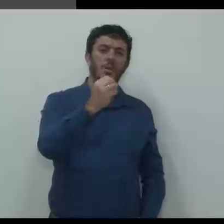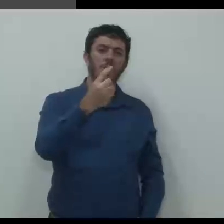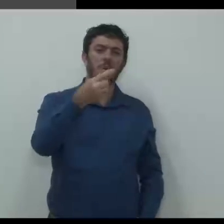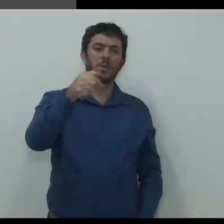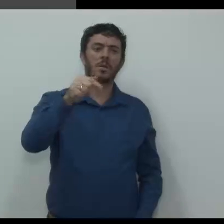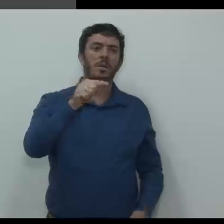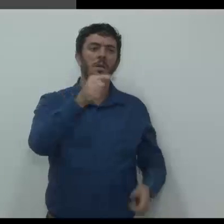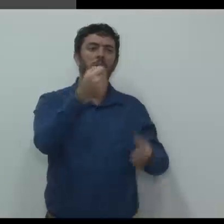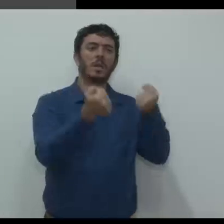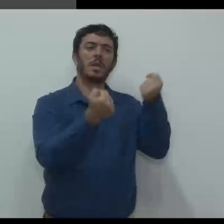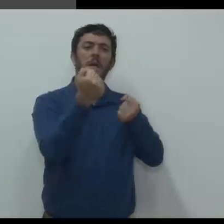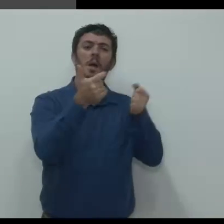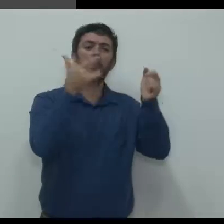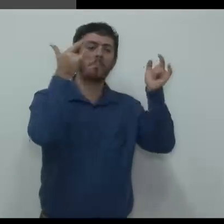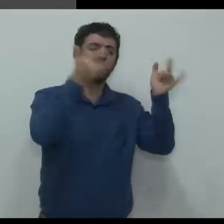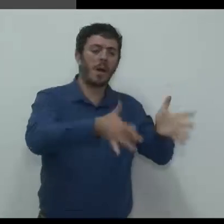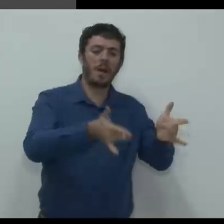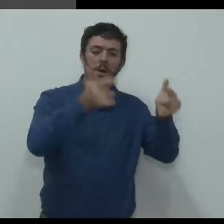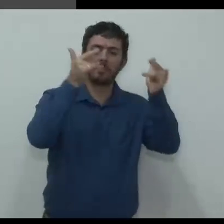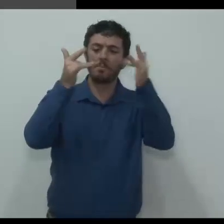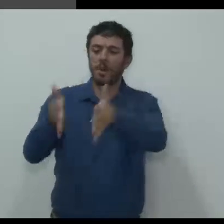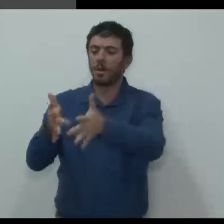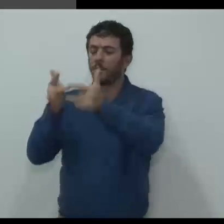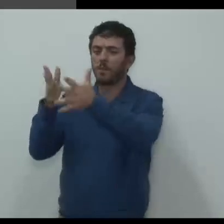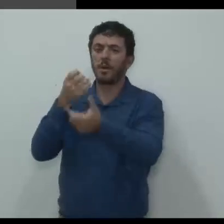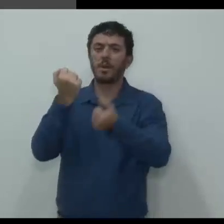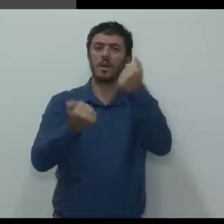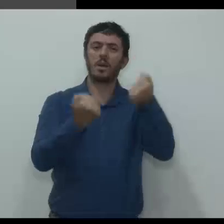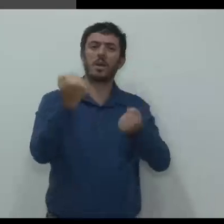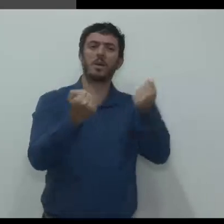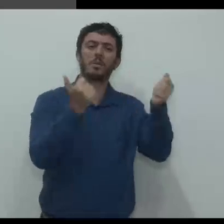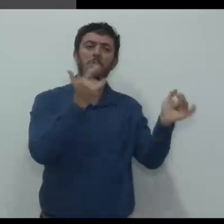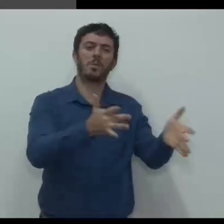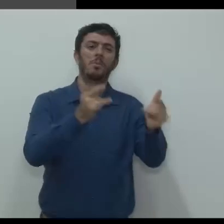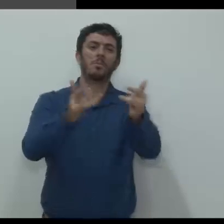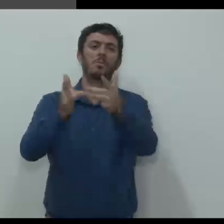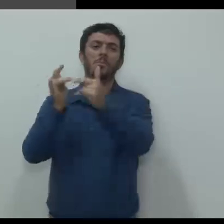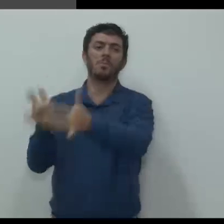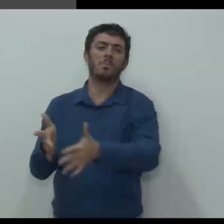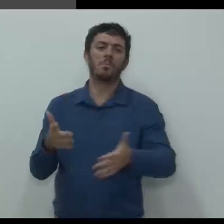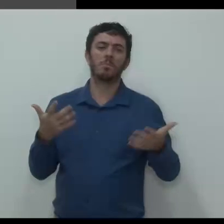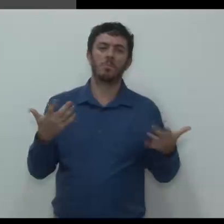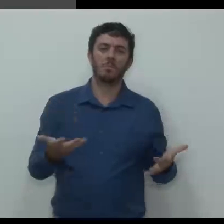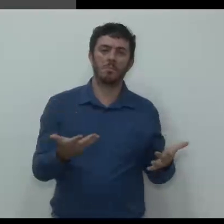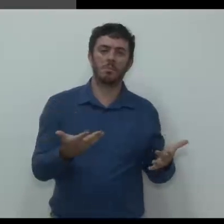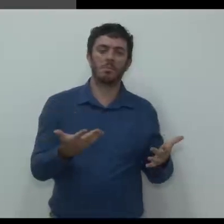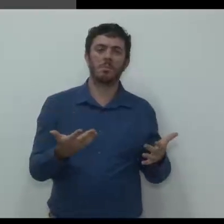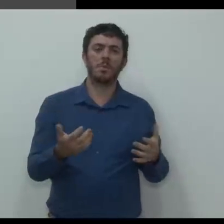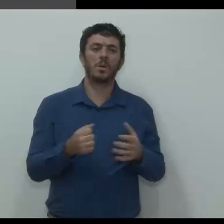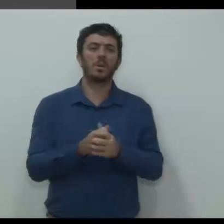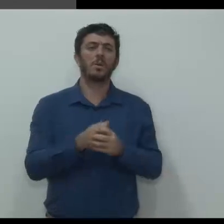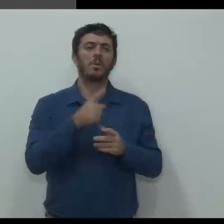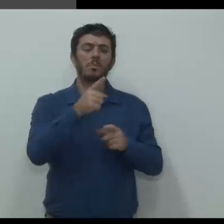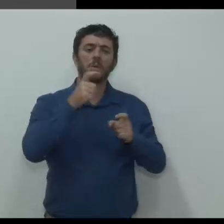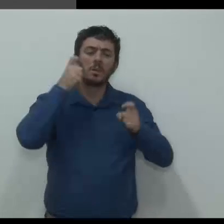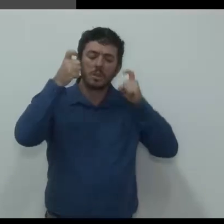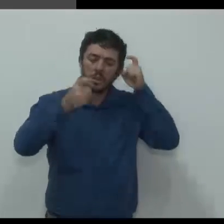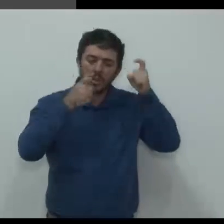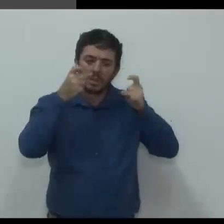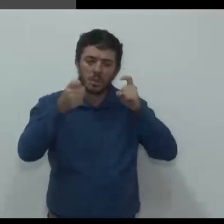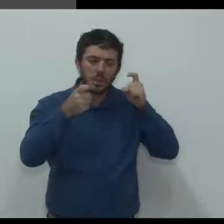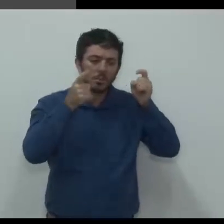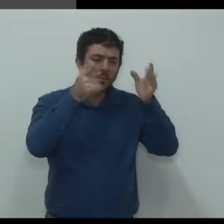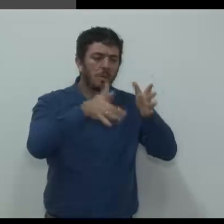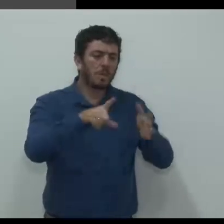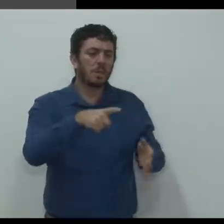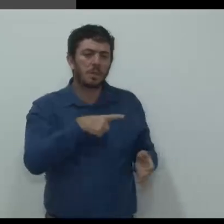na cidade. A grande preocupação dos carros abandonados é que ali viram uma proliferação, talvez, do mosquito da dengue, não é? Os